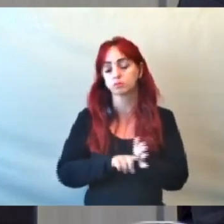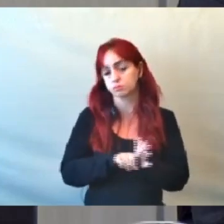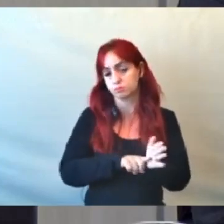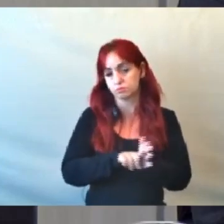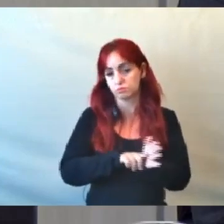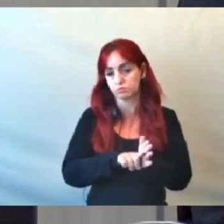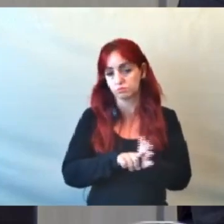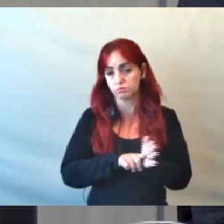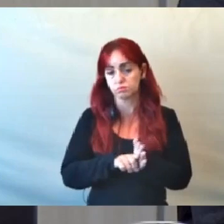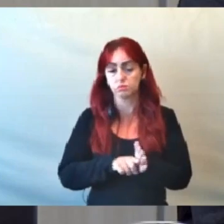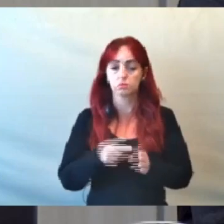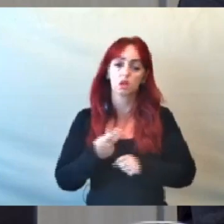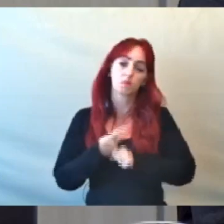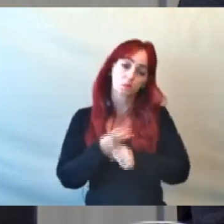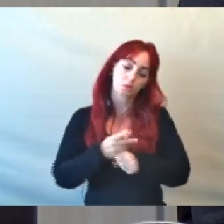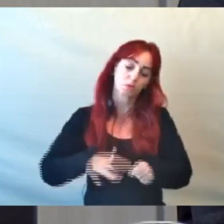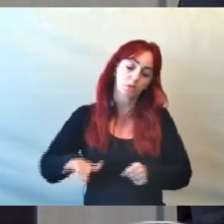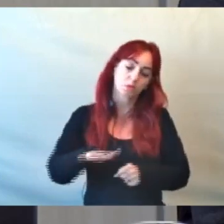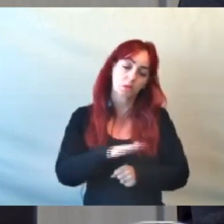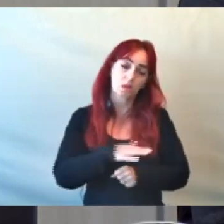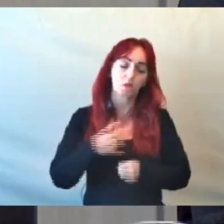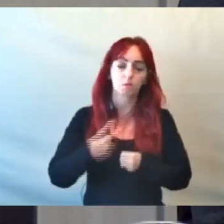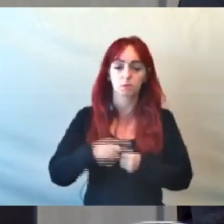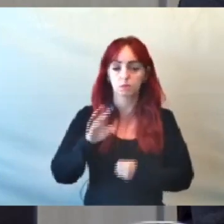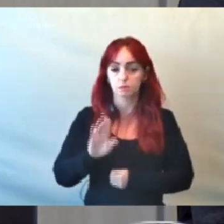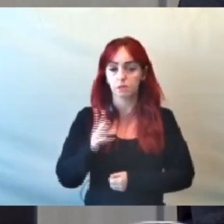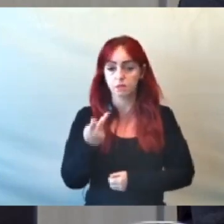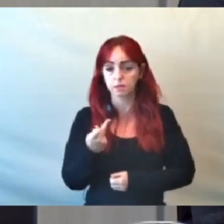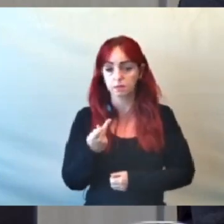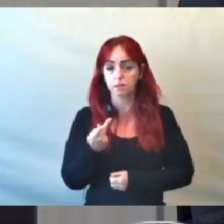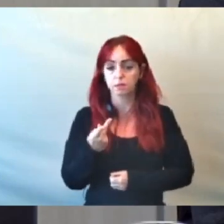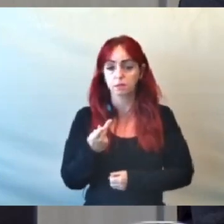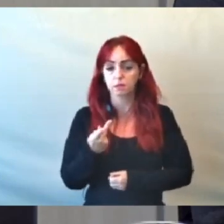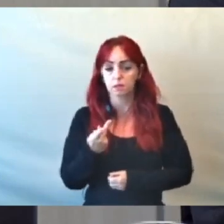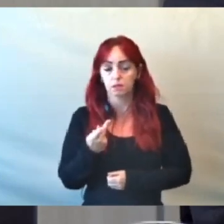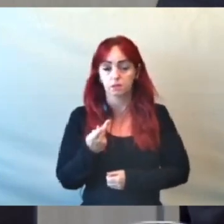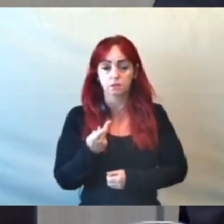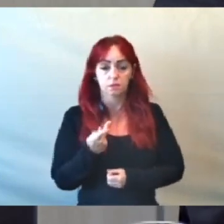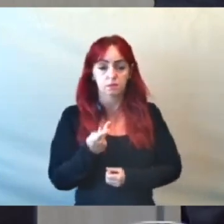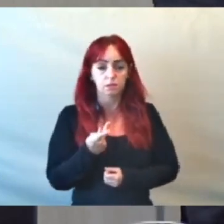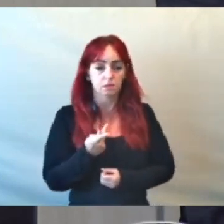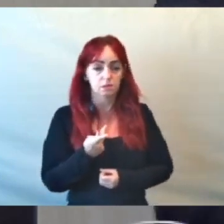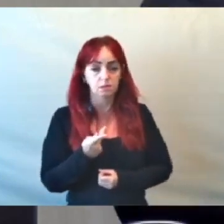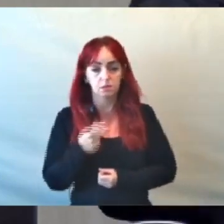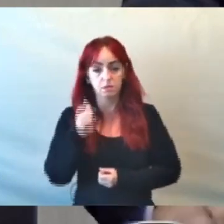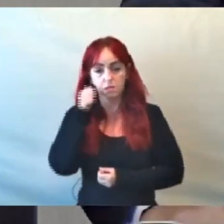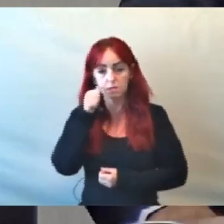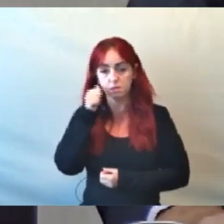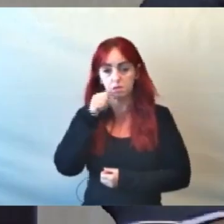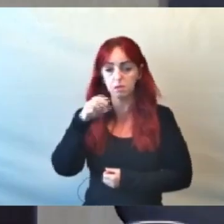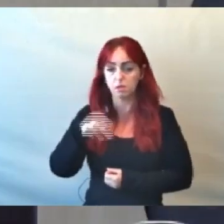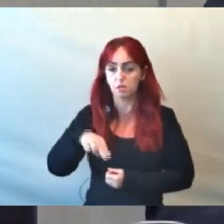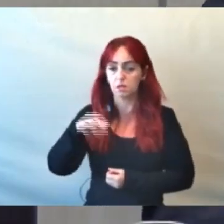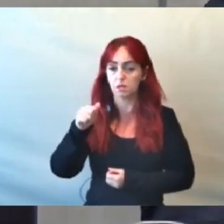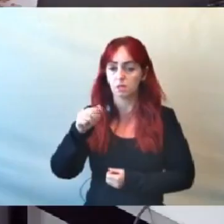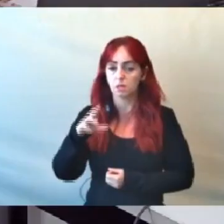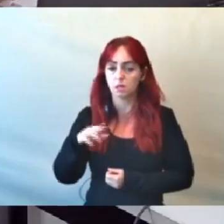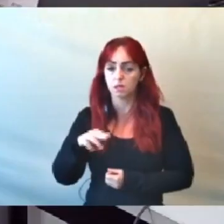Município de Belo Horizonte, por meio da qual a senhora Ana Paula Fernandes Viana Furtado, servidora pública